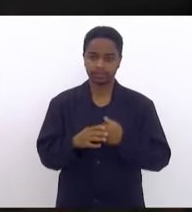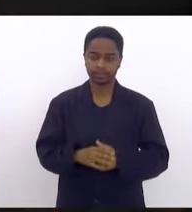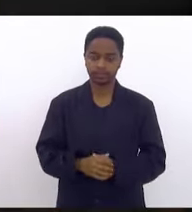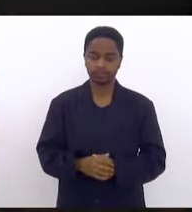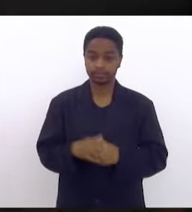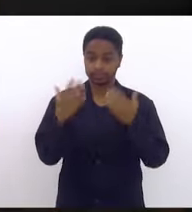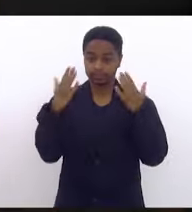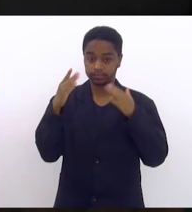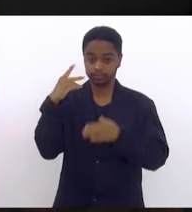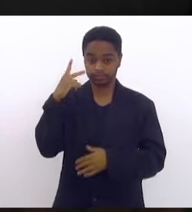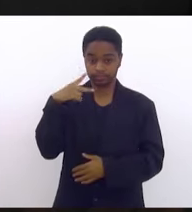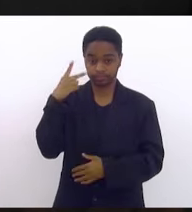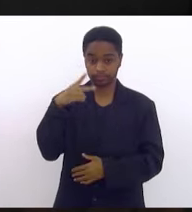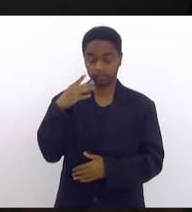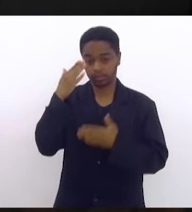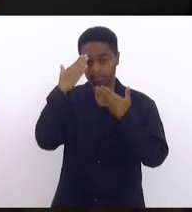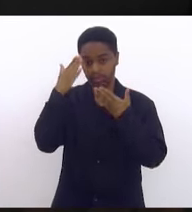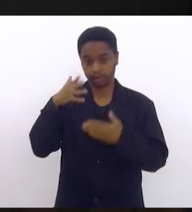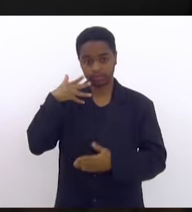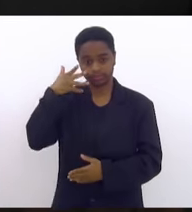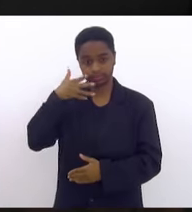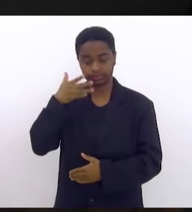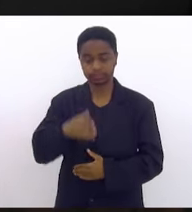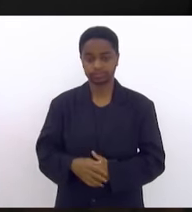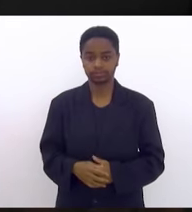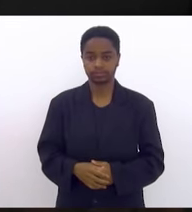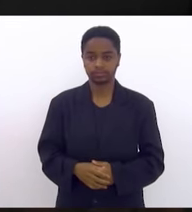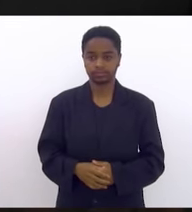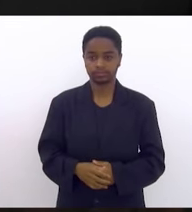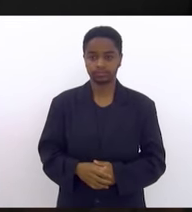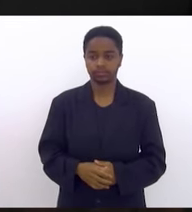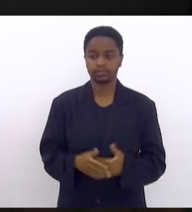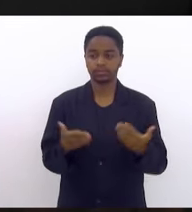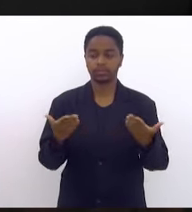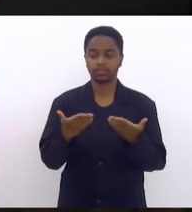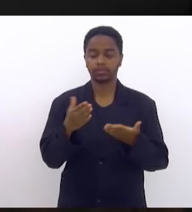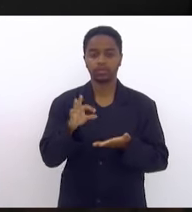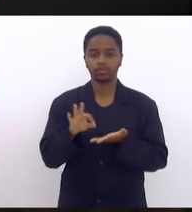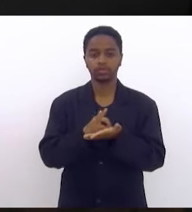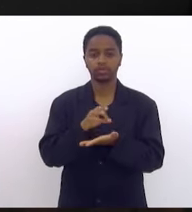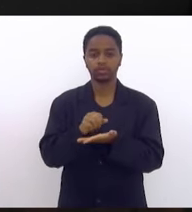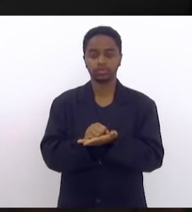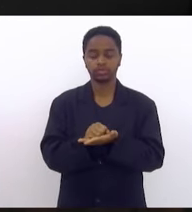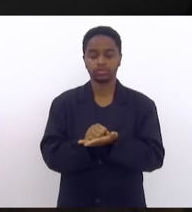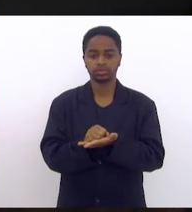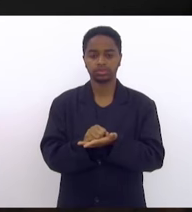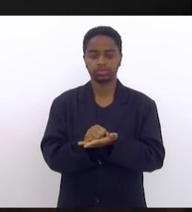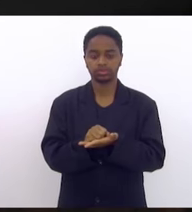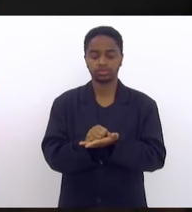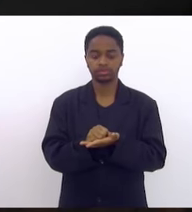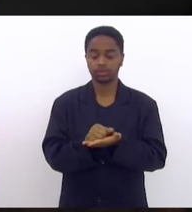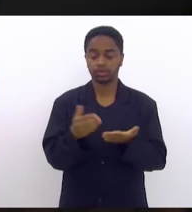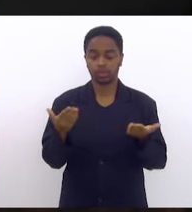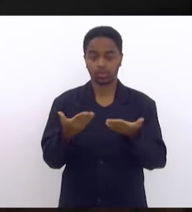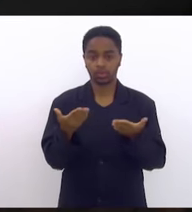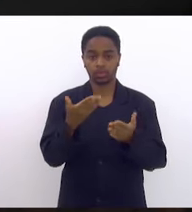Parabéns, vereador X, obrigado pelas palavras. Nosso próximo agraciado é um amigo e